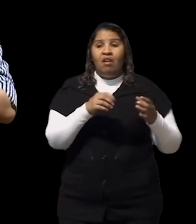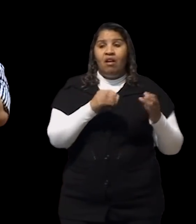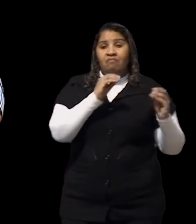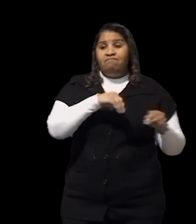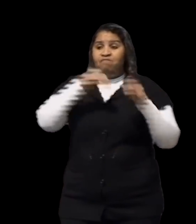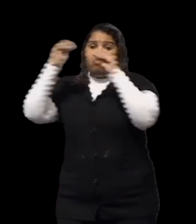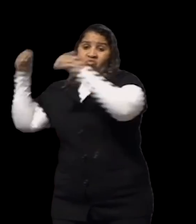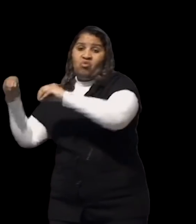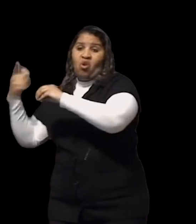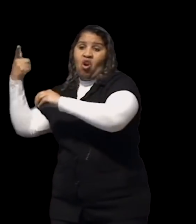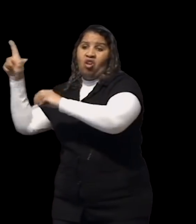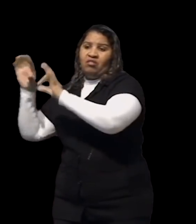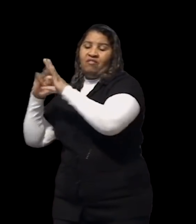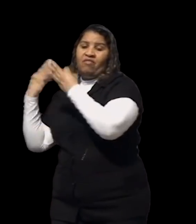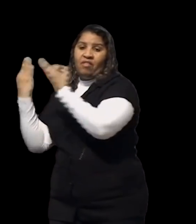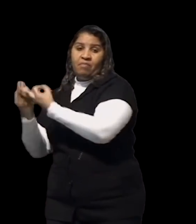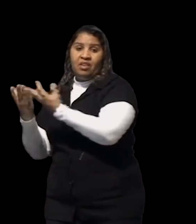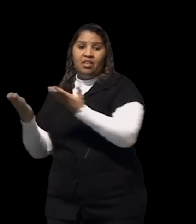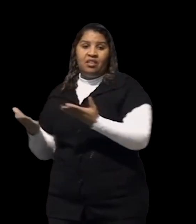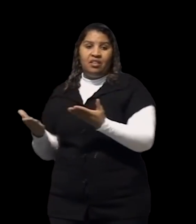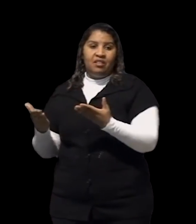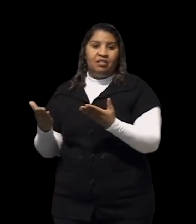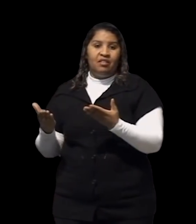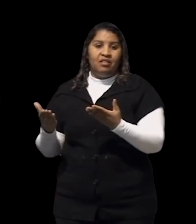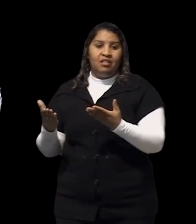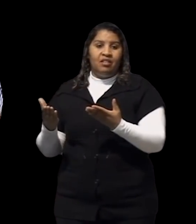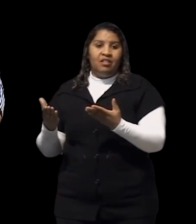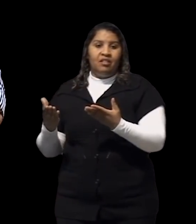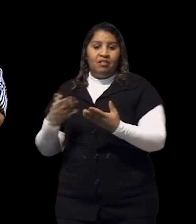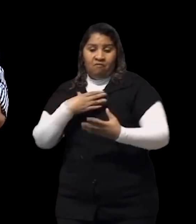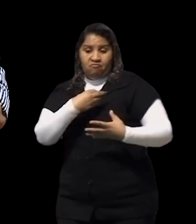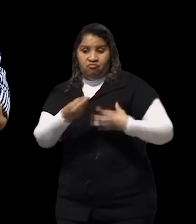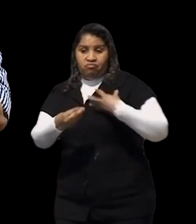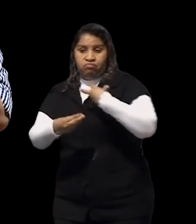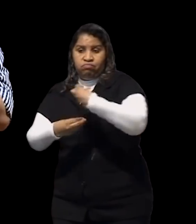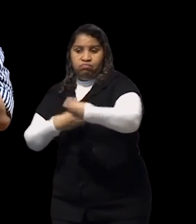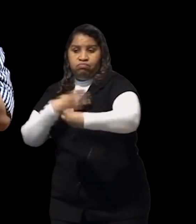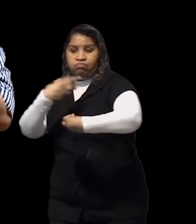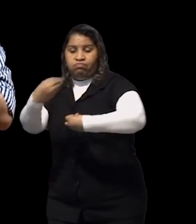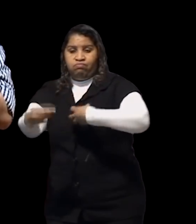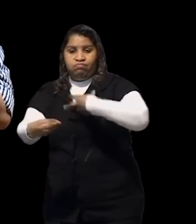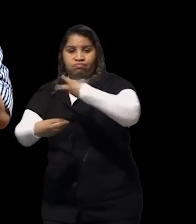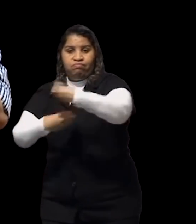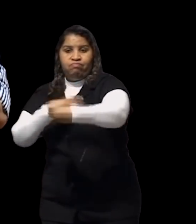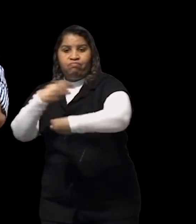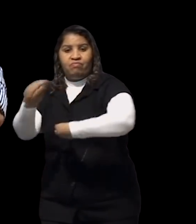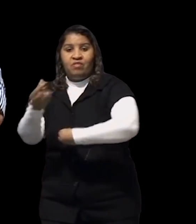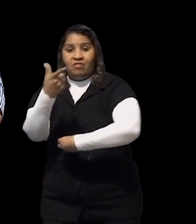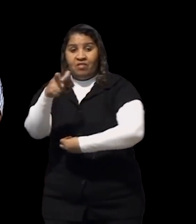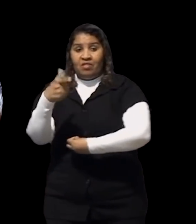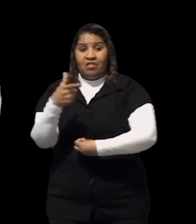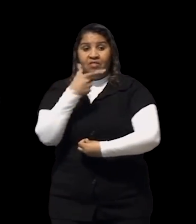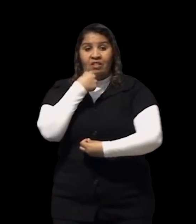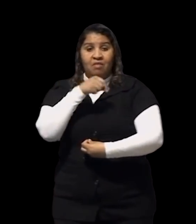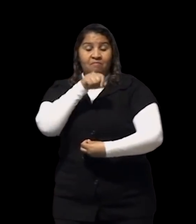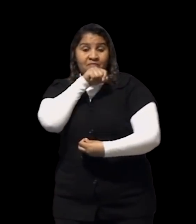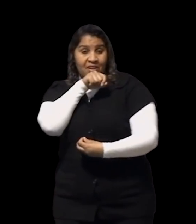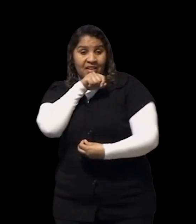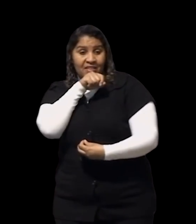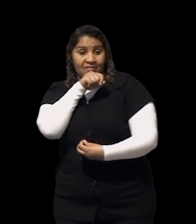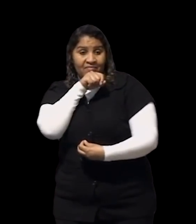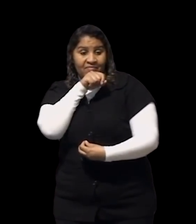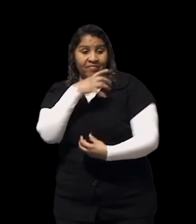família então ele vai gerando filhos sem pai e esses filhos sem pai se tornam órfãos